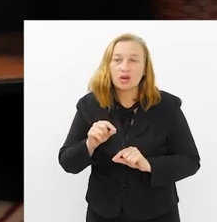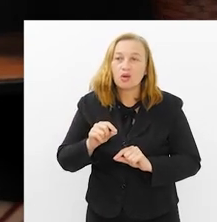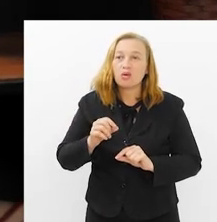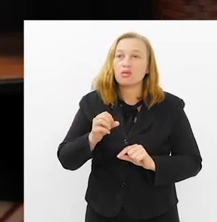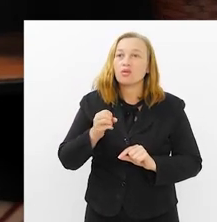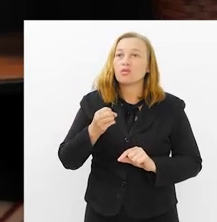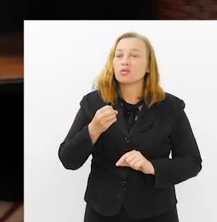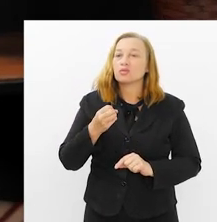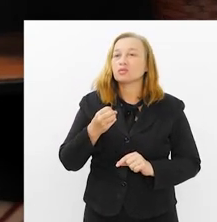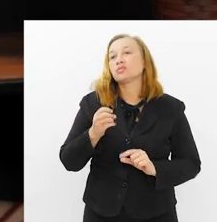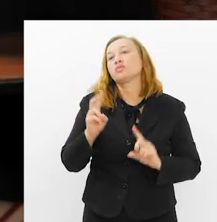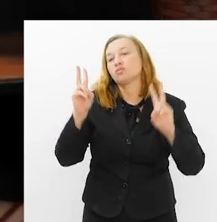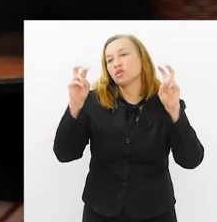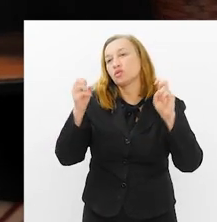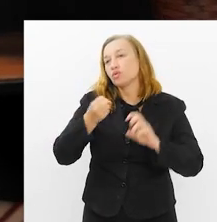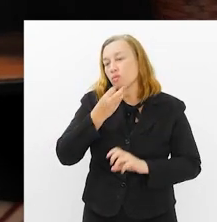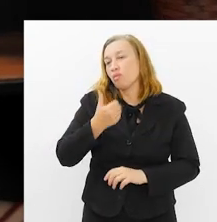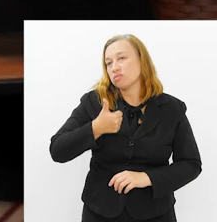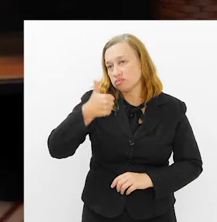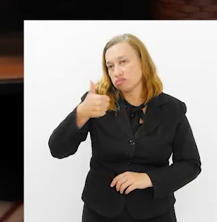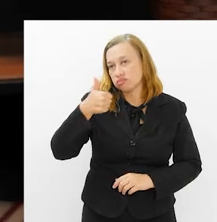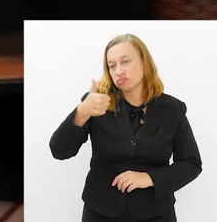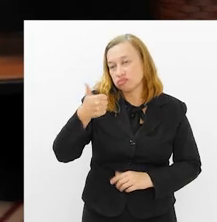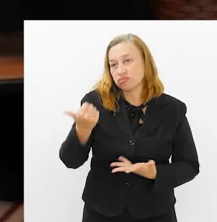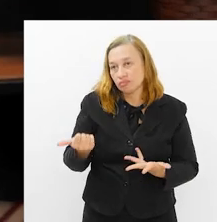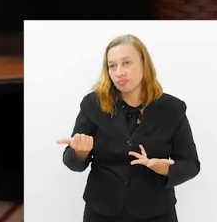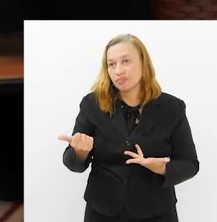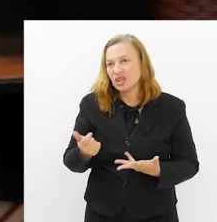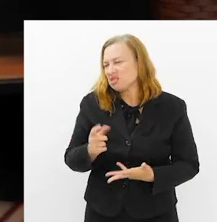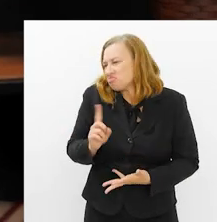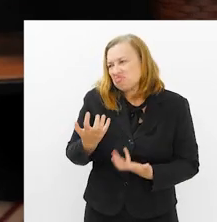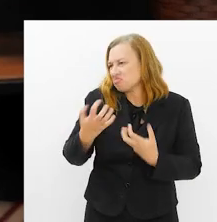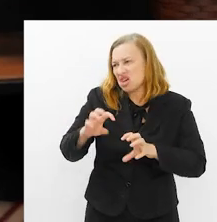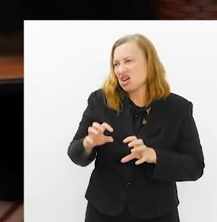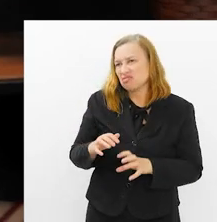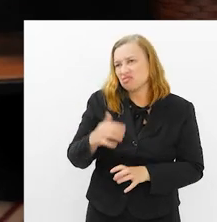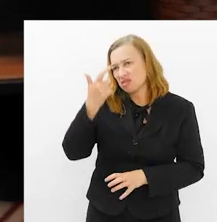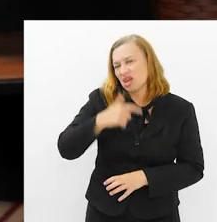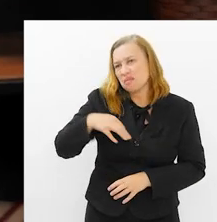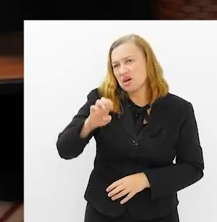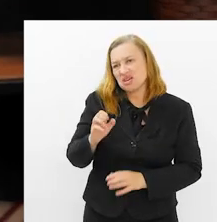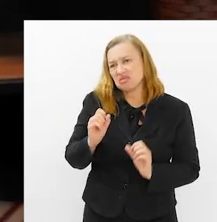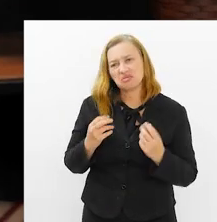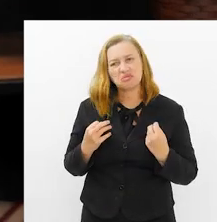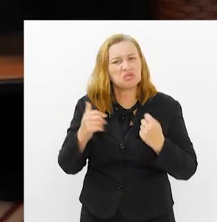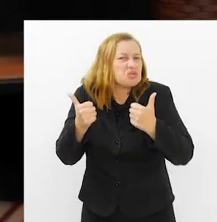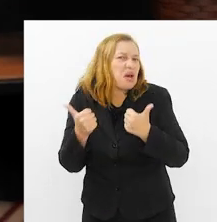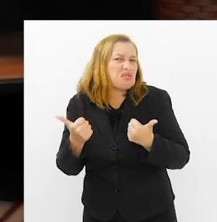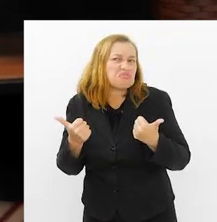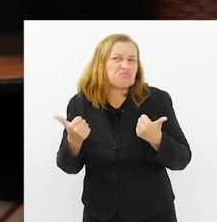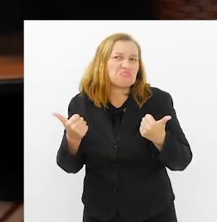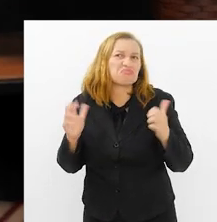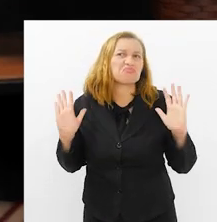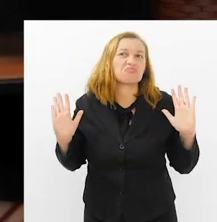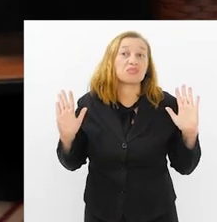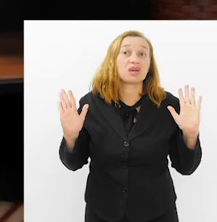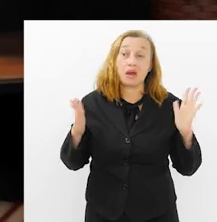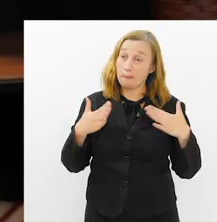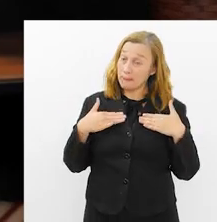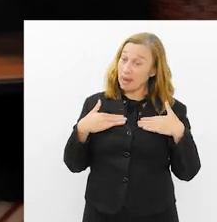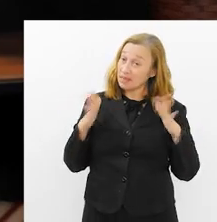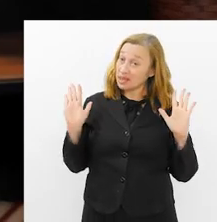suas escolhas, o um ponto positivo para você, desses aspectos que você relata no seu livro, de não ser mãe e tá tudo